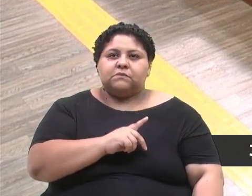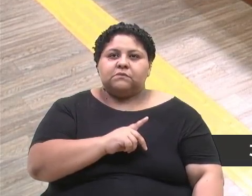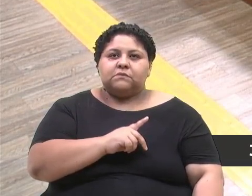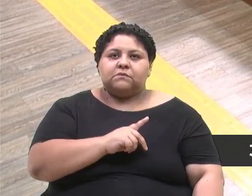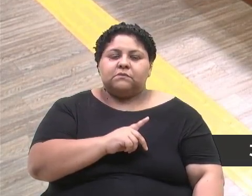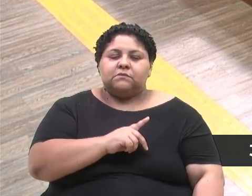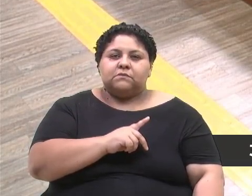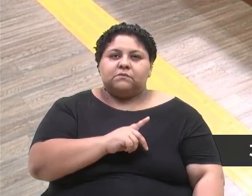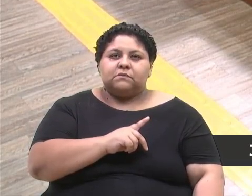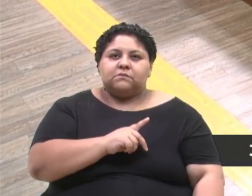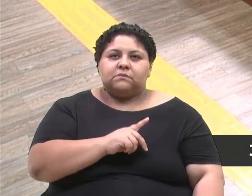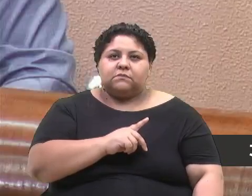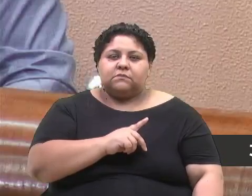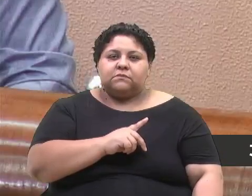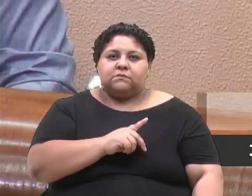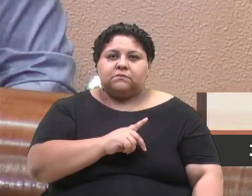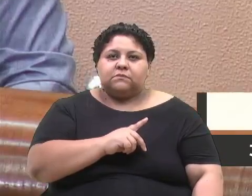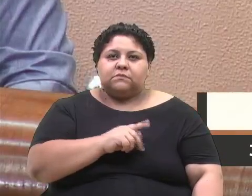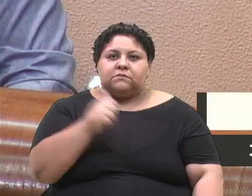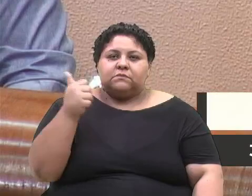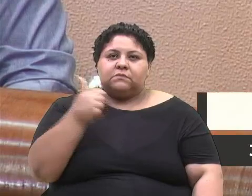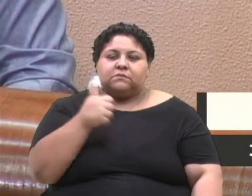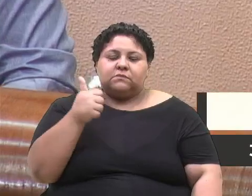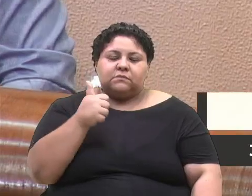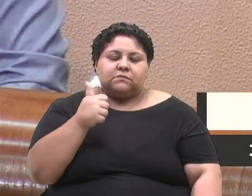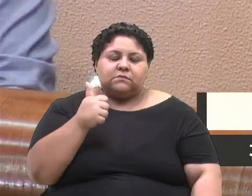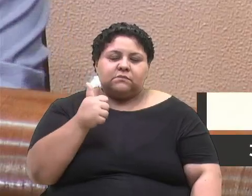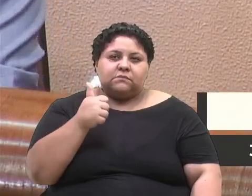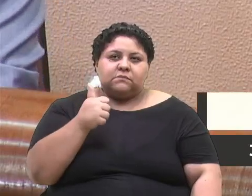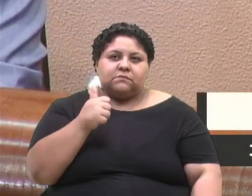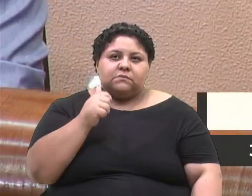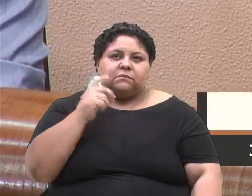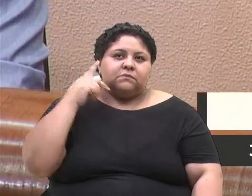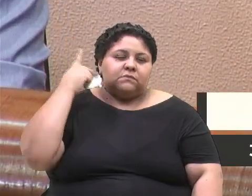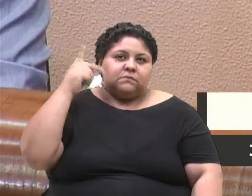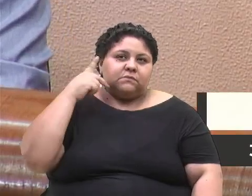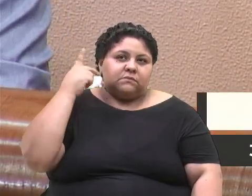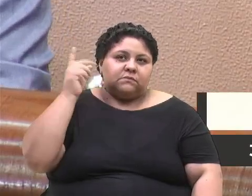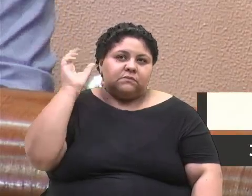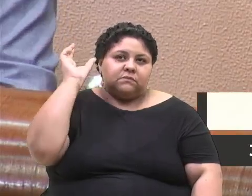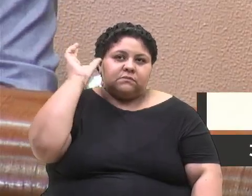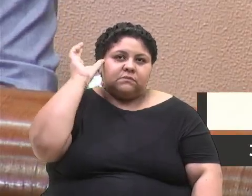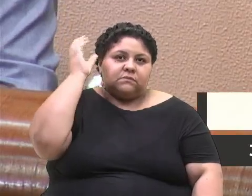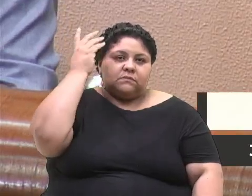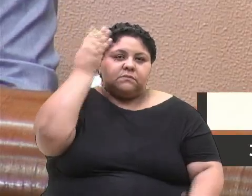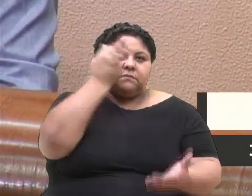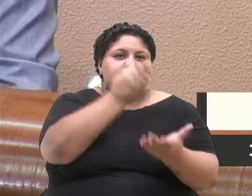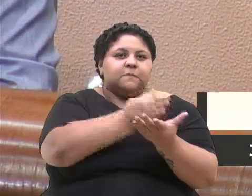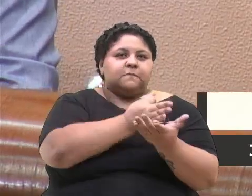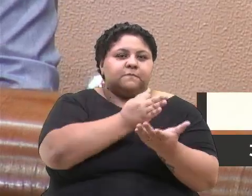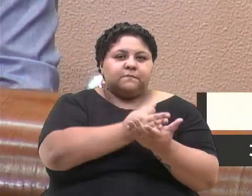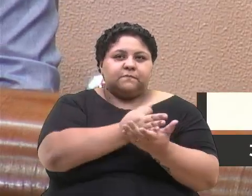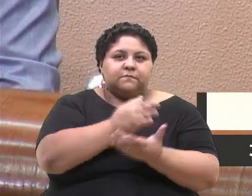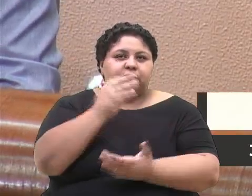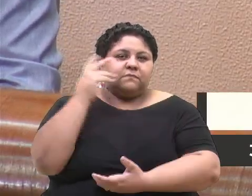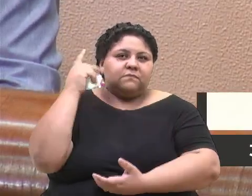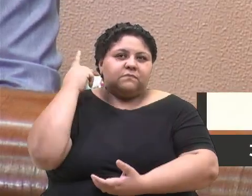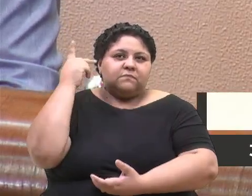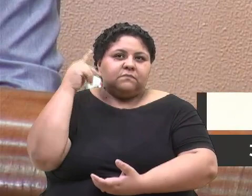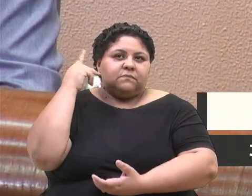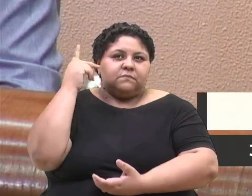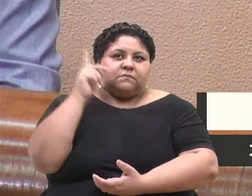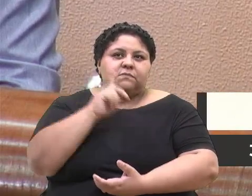Primeiro inscrito no pequeno expediente, vereador Felipe Gremelmaier. Ausente. Vereador Alberto